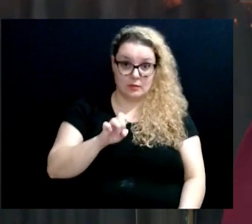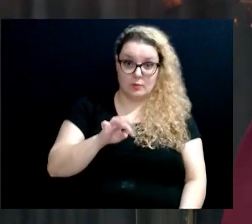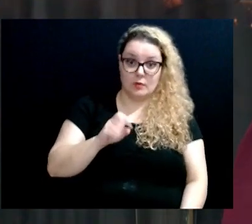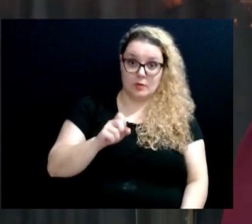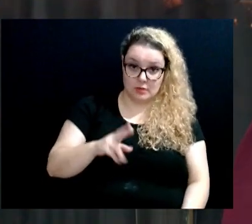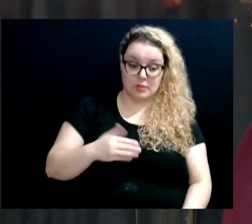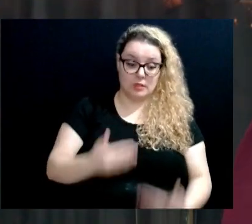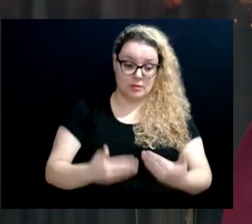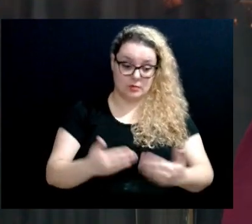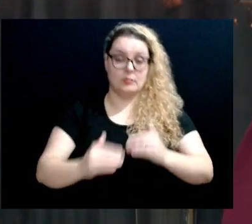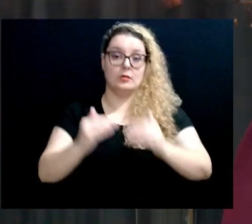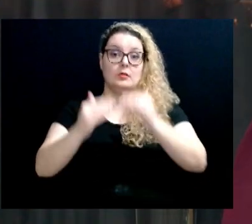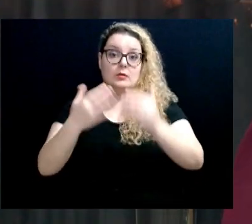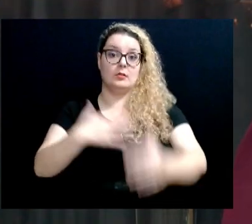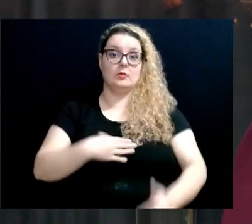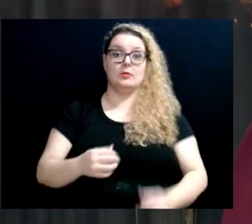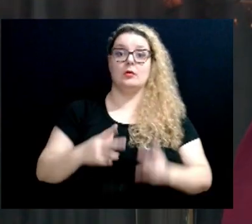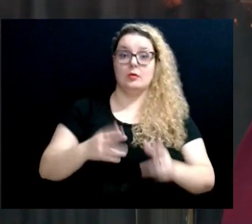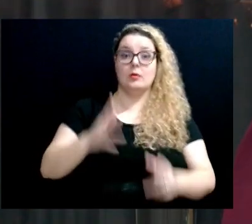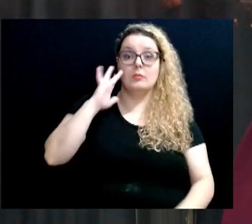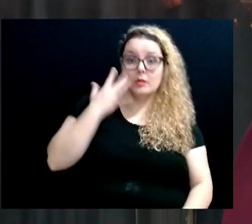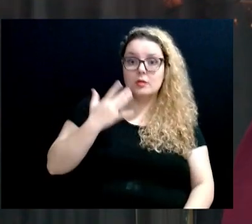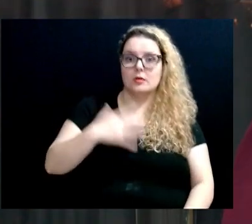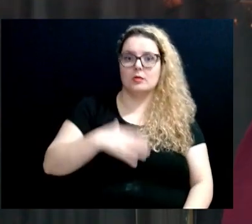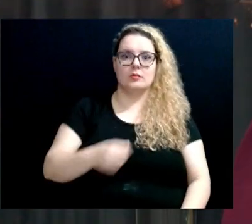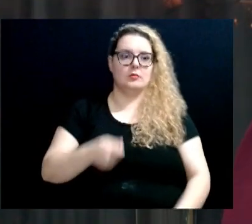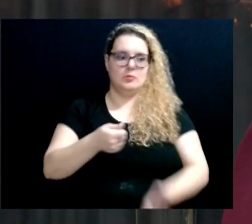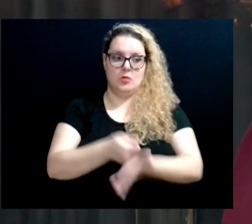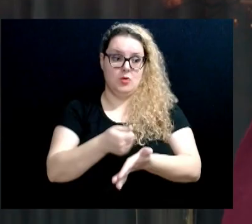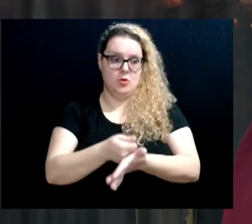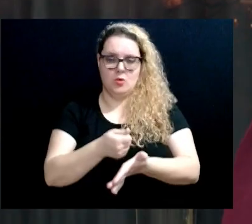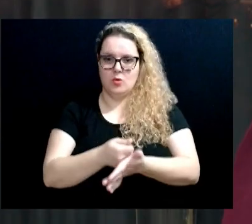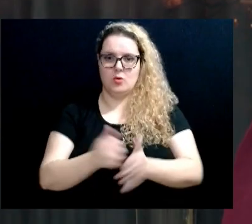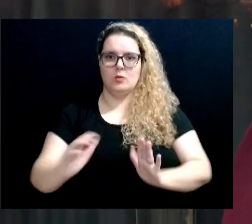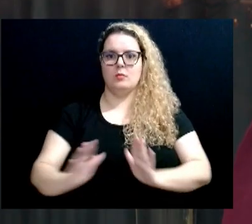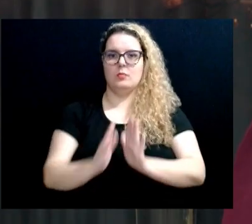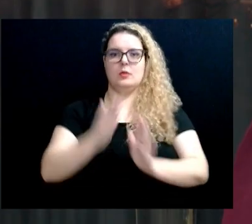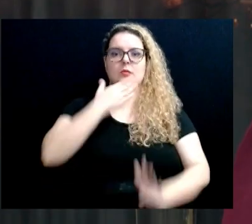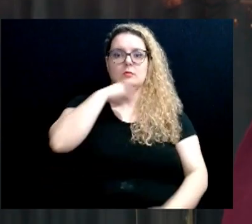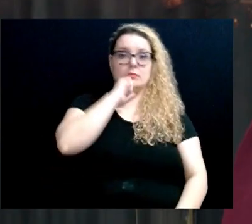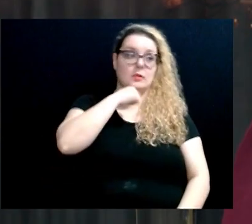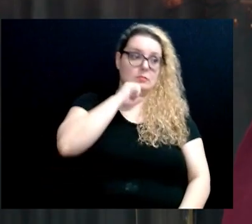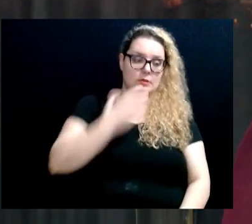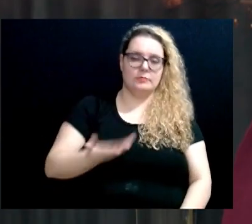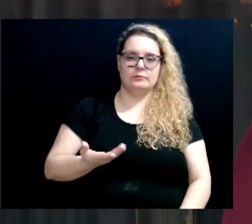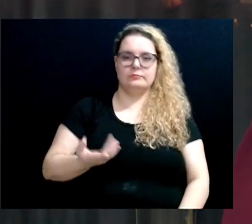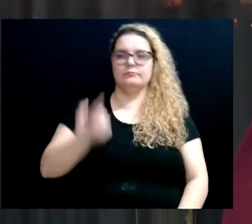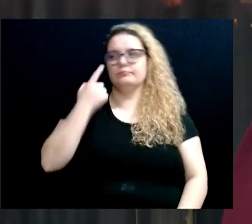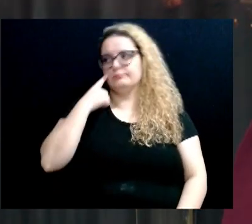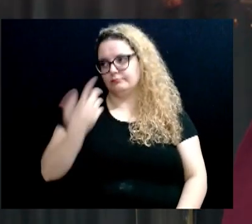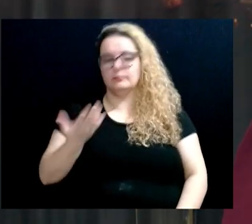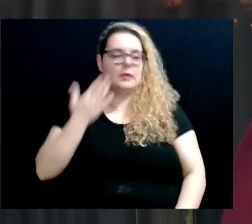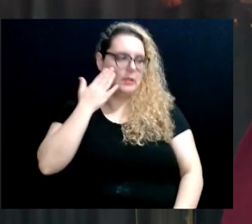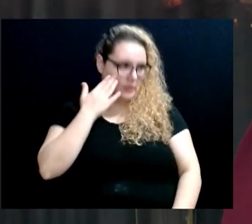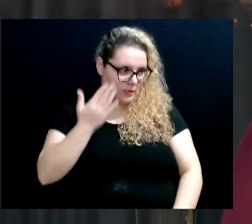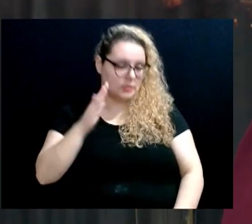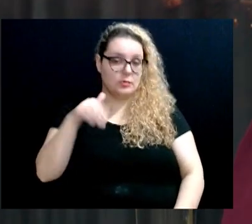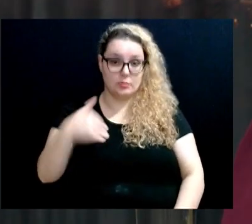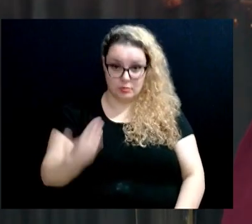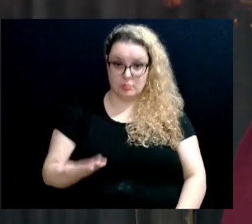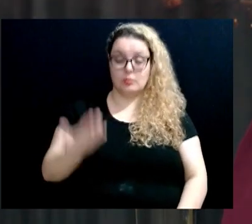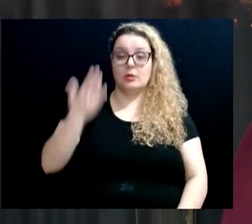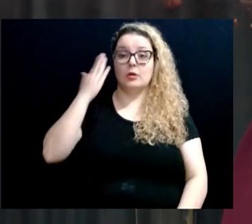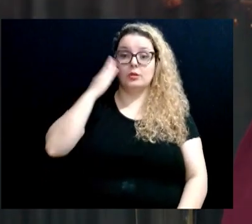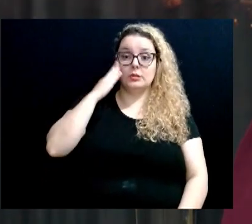filho, como a achar que esse filho tem obrigação perante esses pais. Entende? Então, quando eu entendo que eu estou